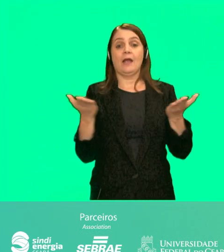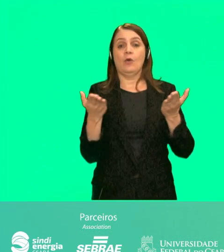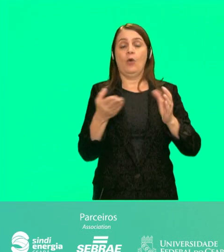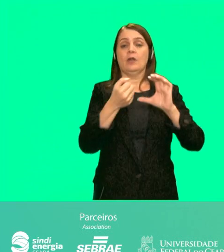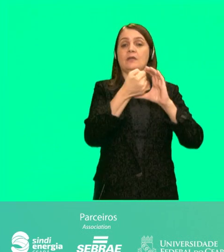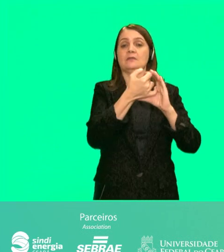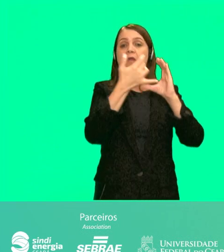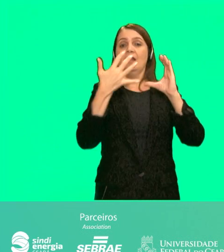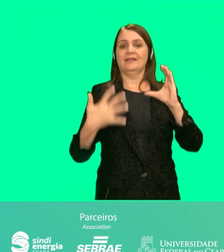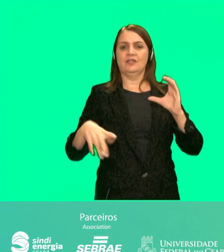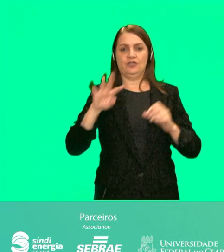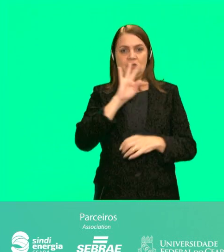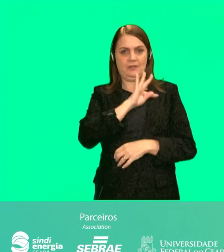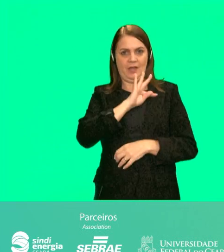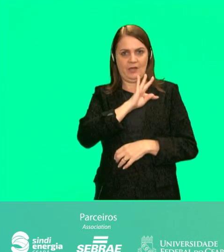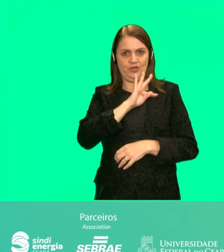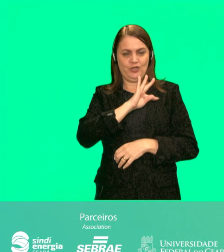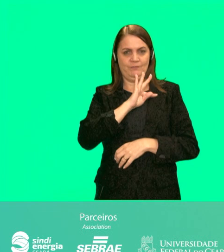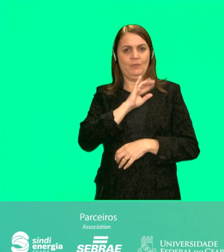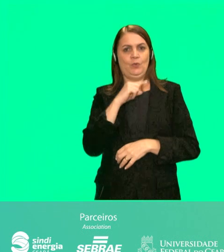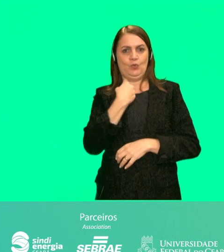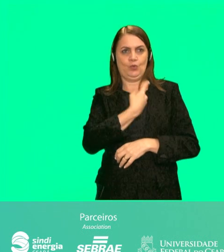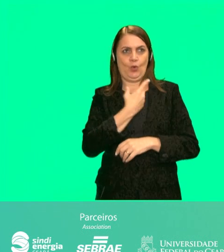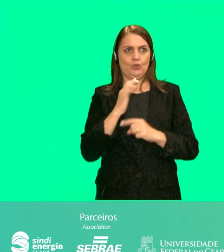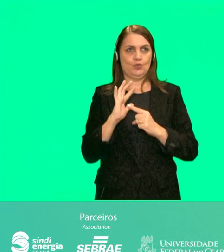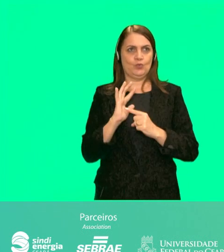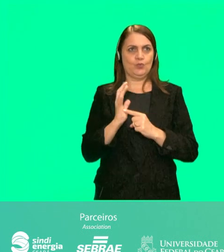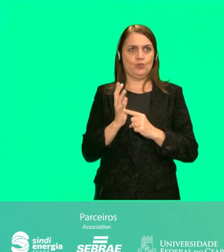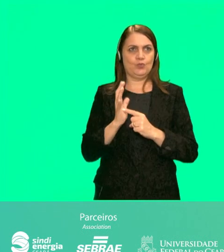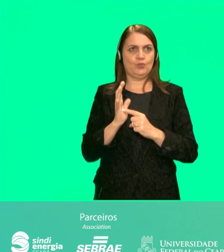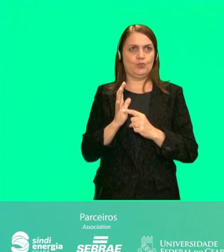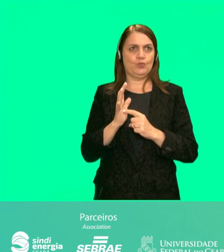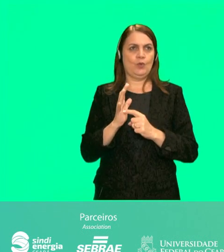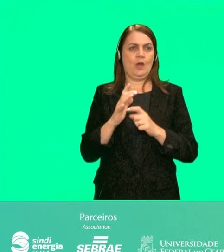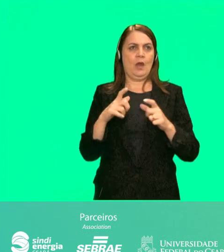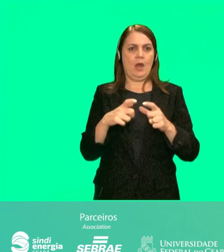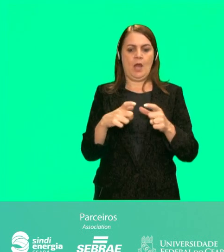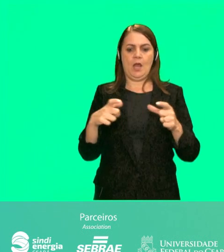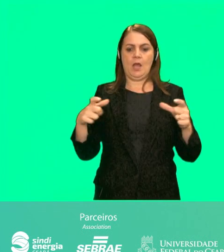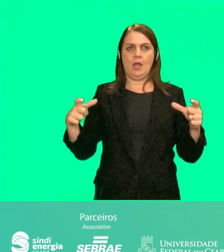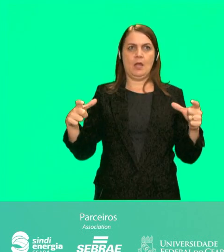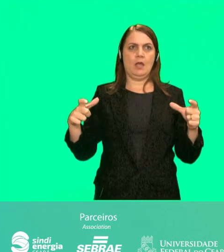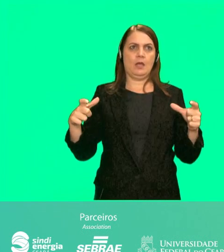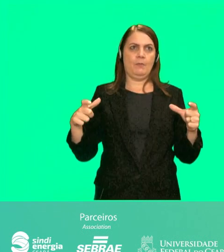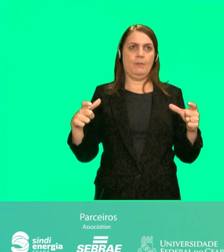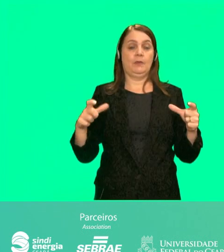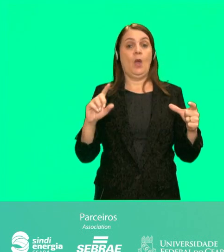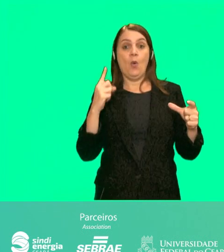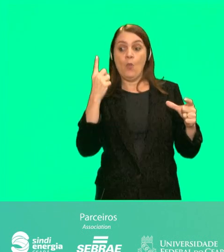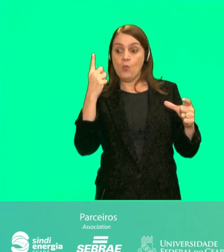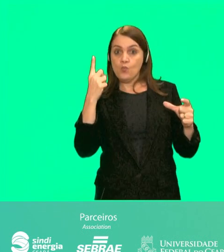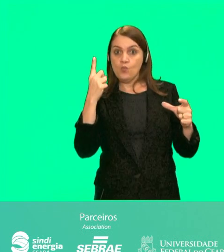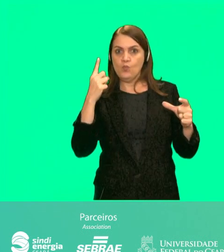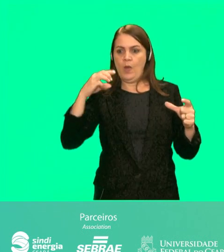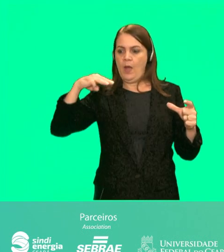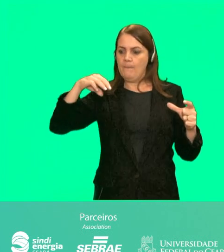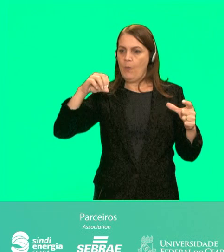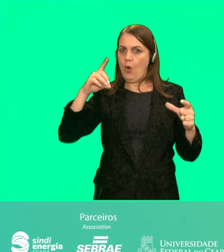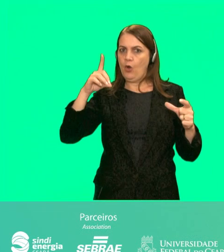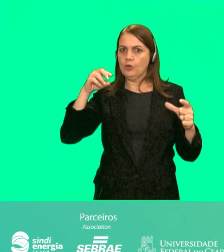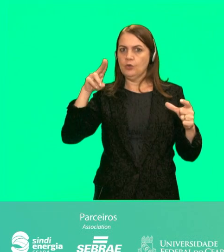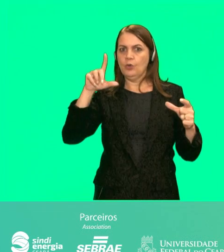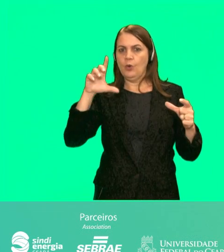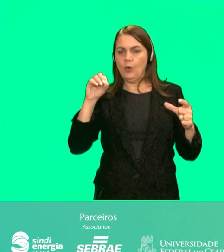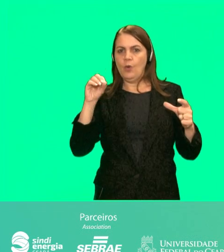the né, technical do nosso characteristics of equipamento. our equipment Como eu here. disse, módulo, As né, I've said, consome one 20 module megawatts, ele has a traz consumption uma of capacidade de 20